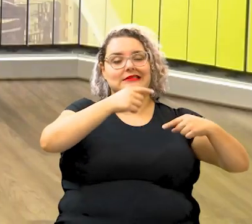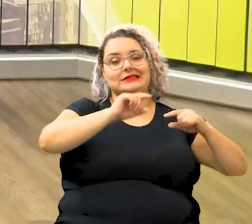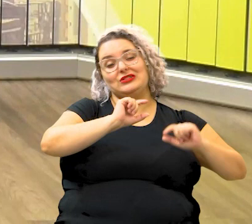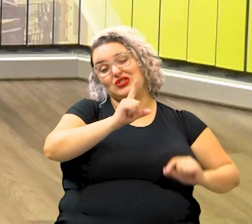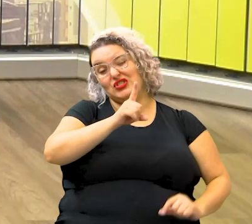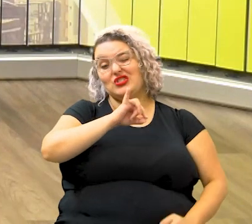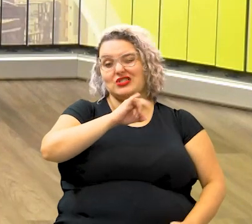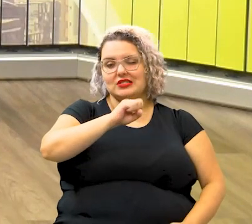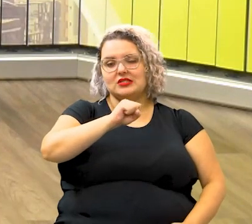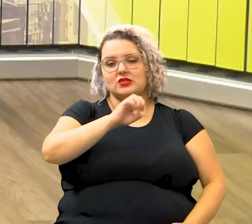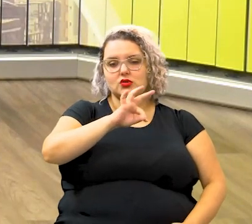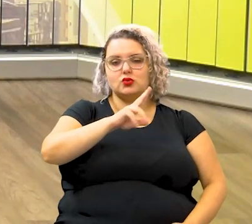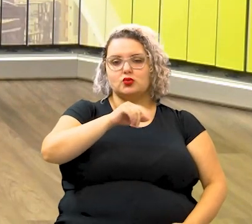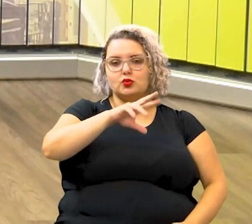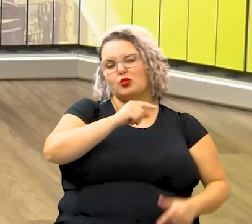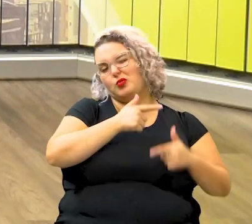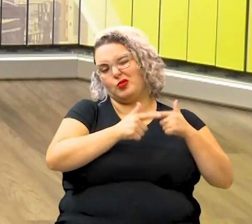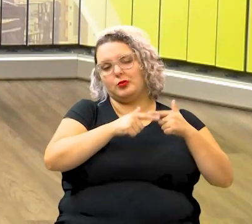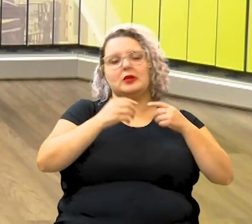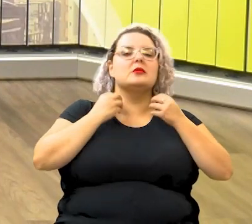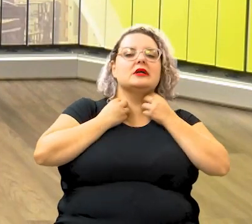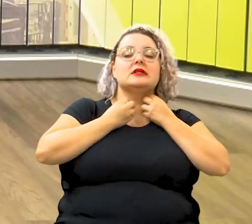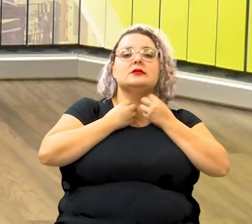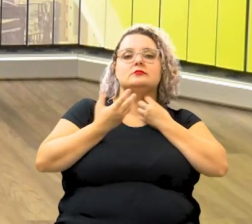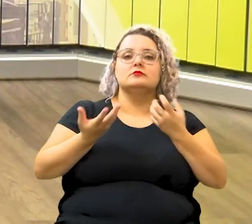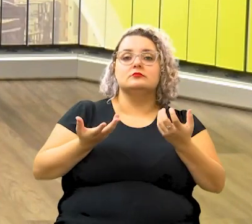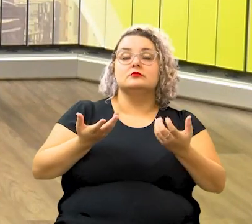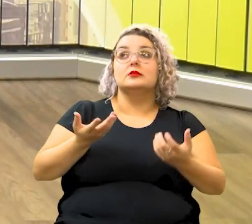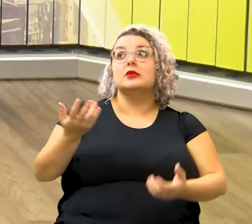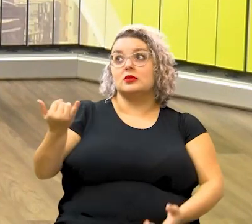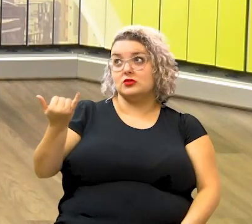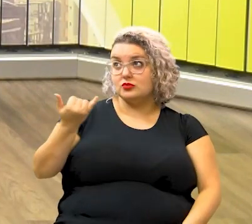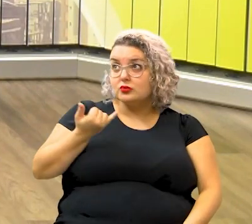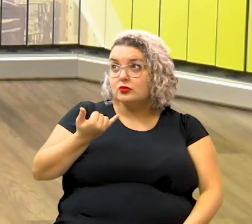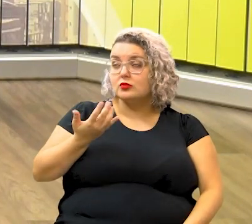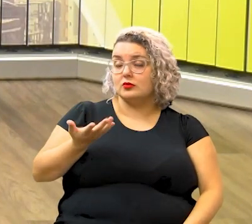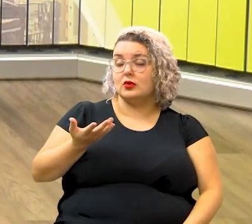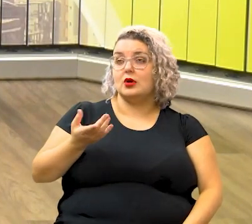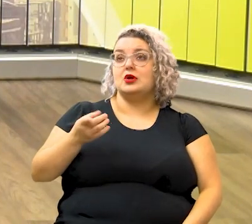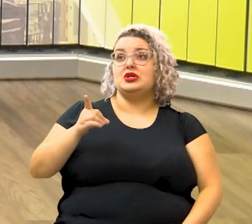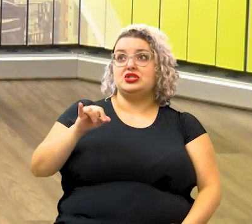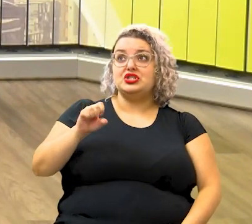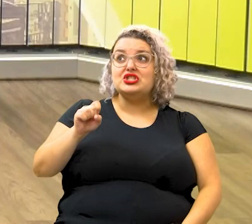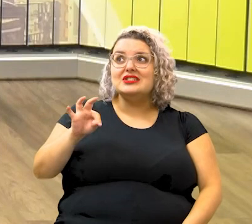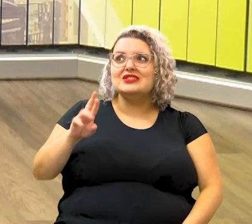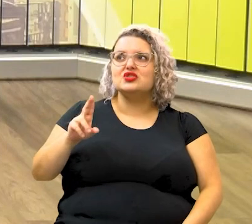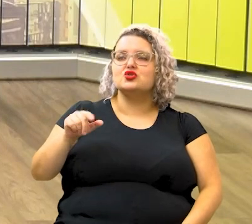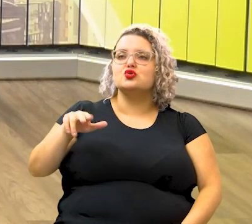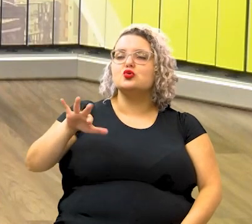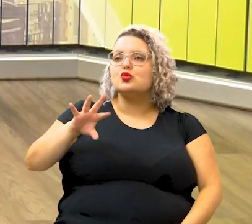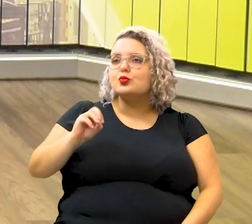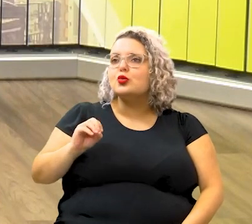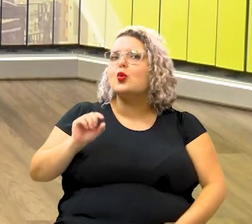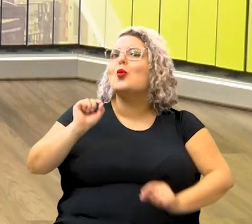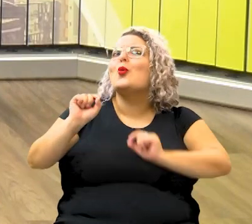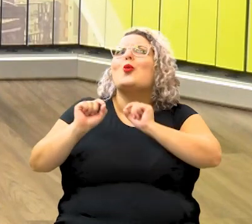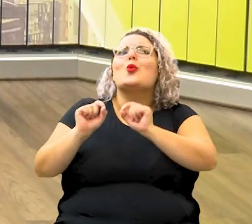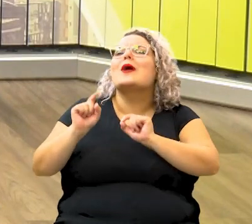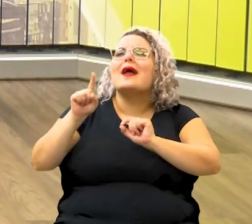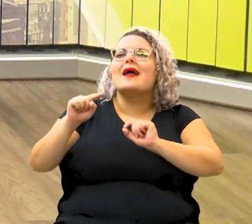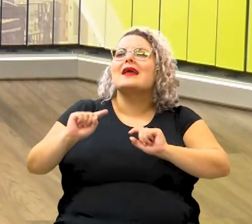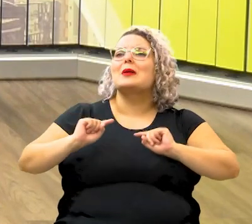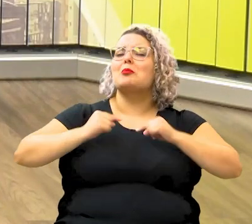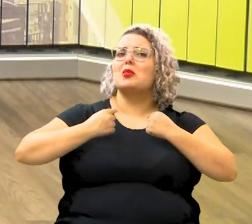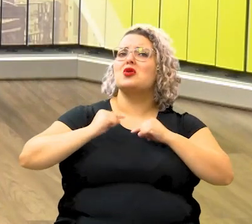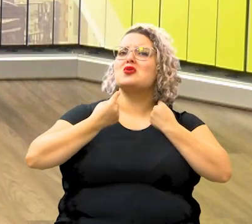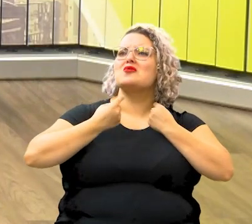aí distúrbio, né? Então vamos começar a falar o que provoca, né, o que provoca esse distúrbio, então,